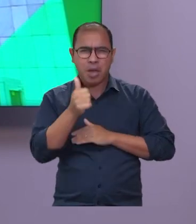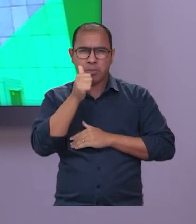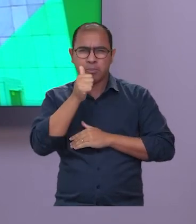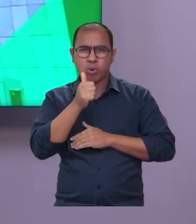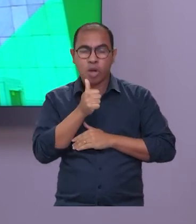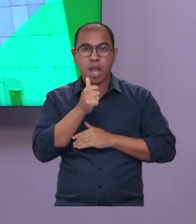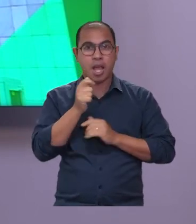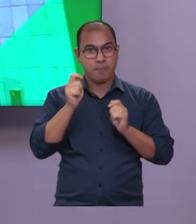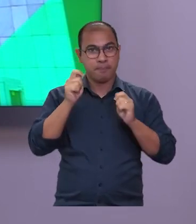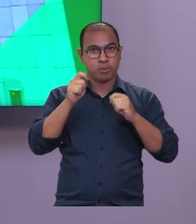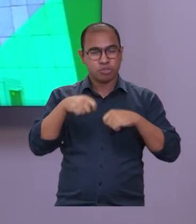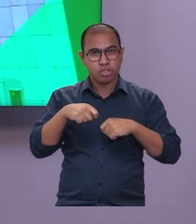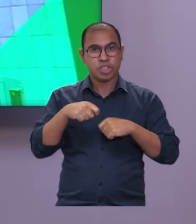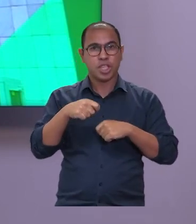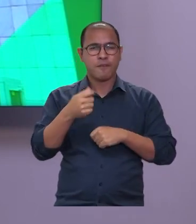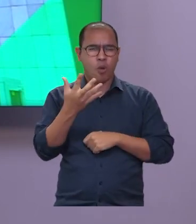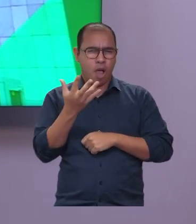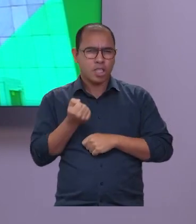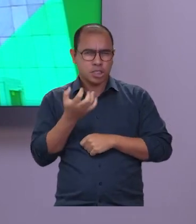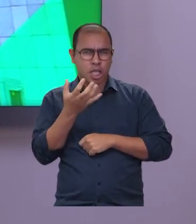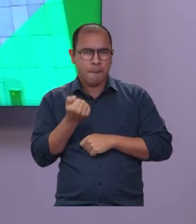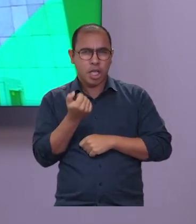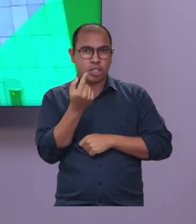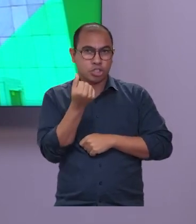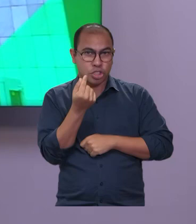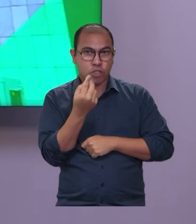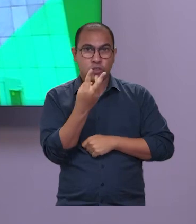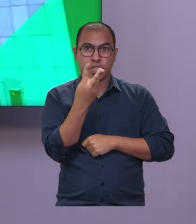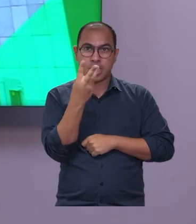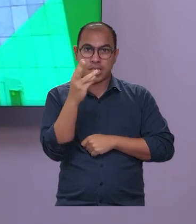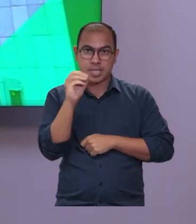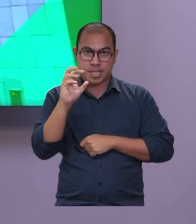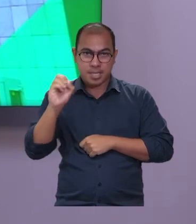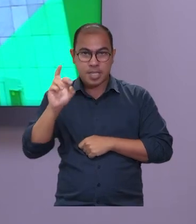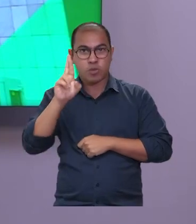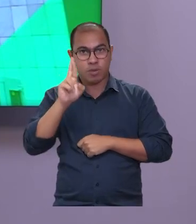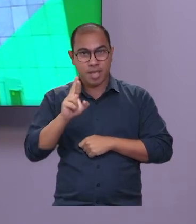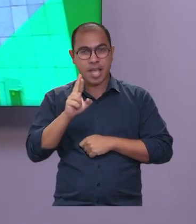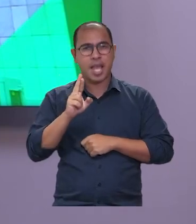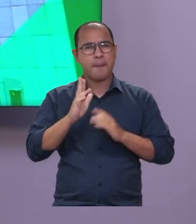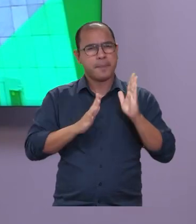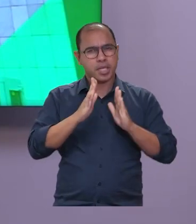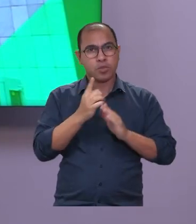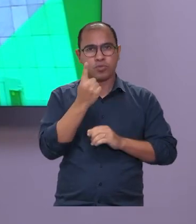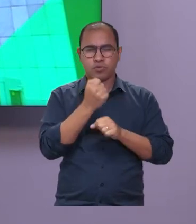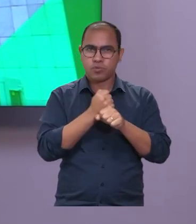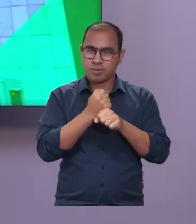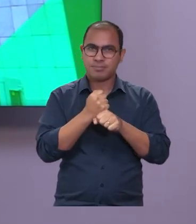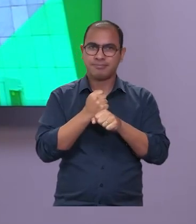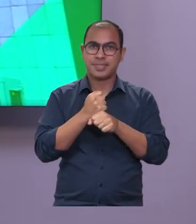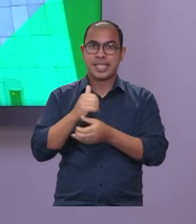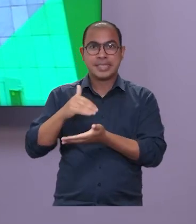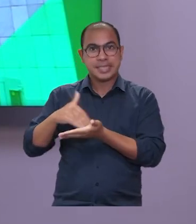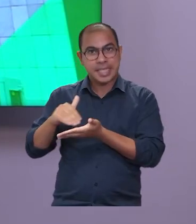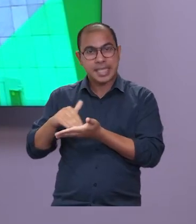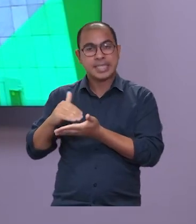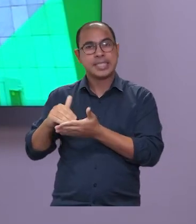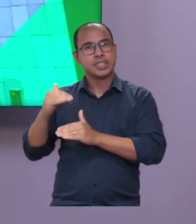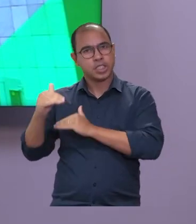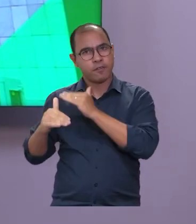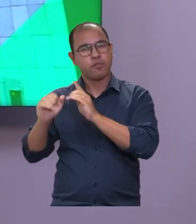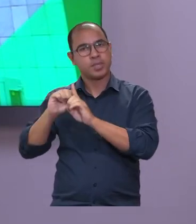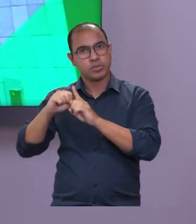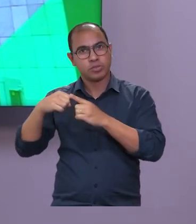podem receber uma ajuda de custo no valor de 300 reais no período de um ano. Segundo a Secretaria de Estado de